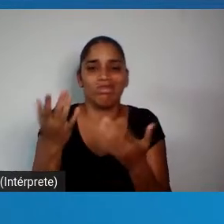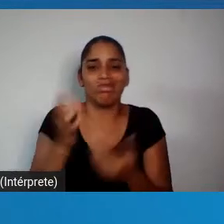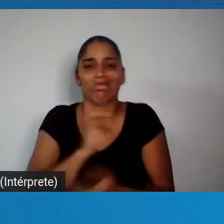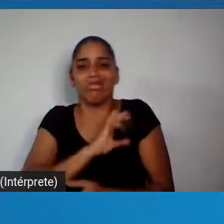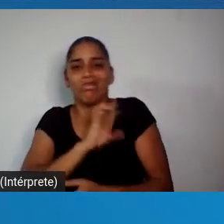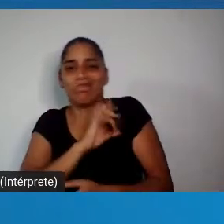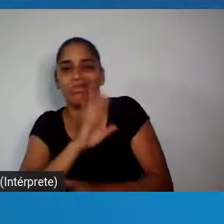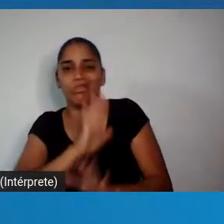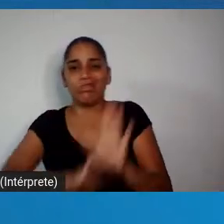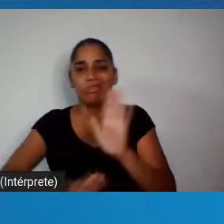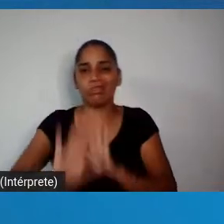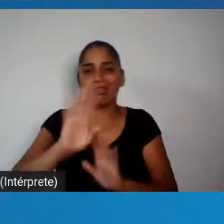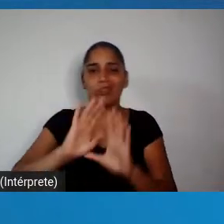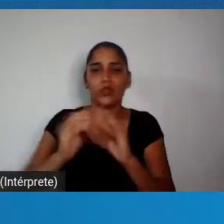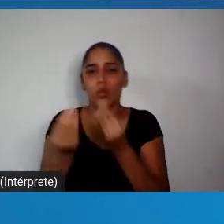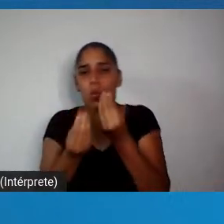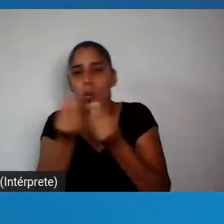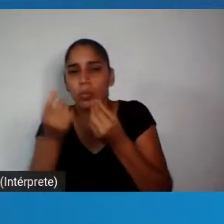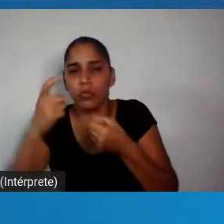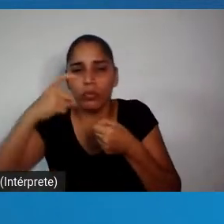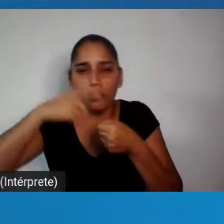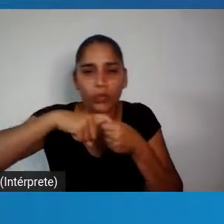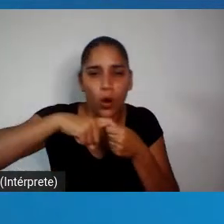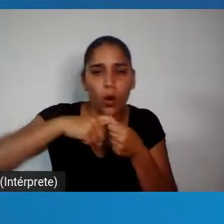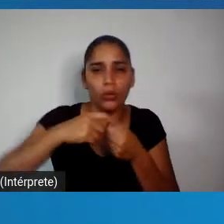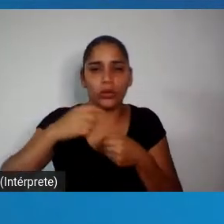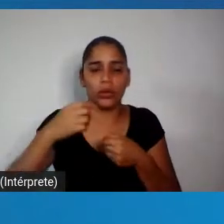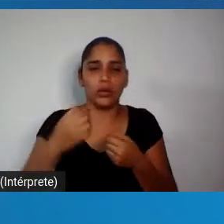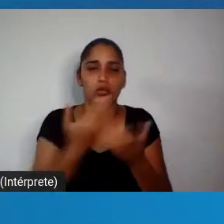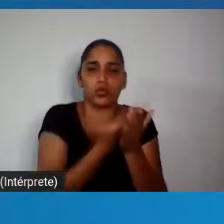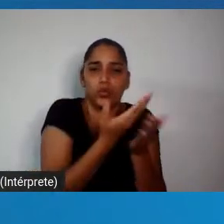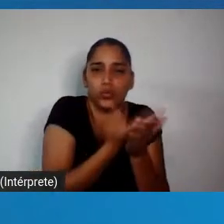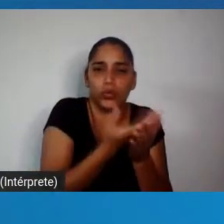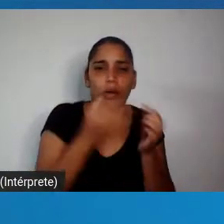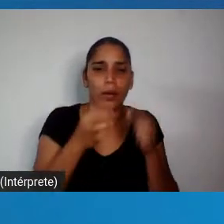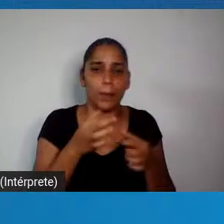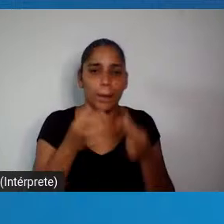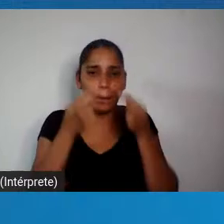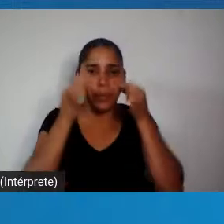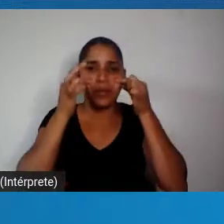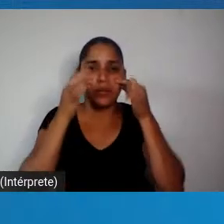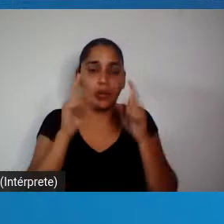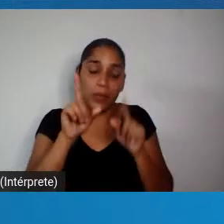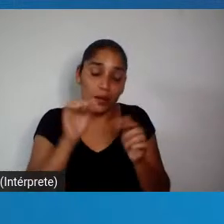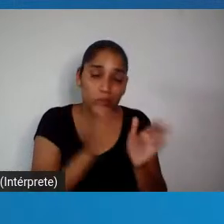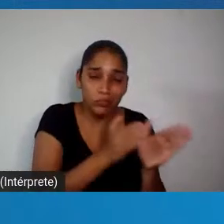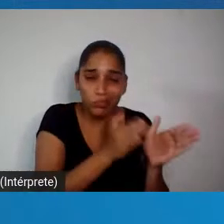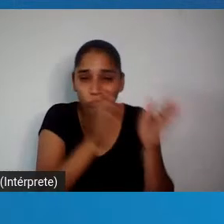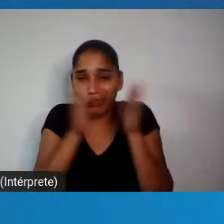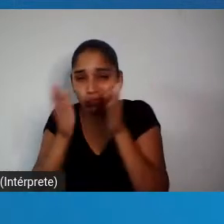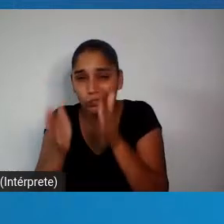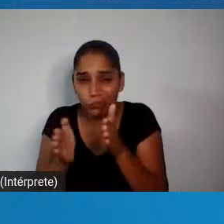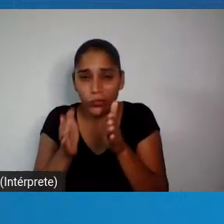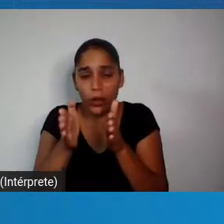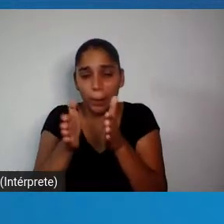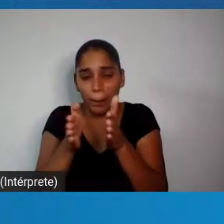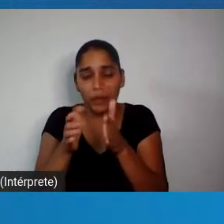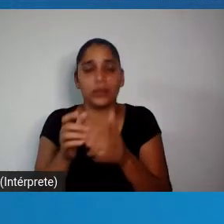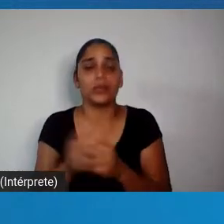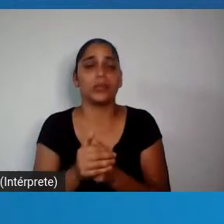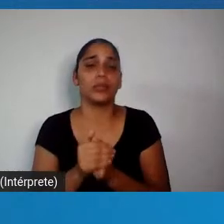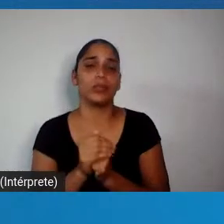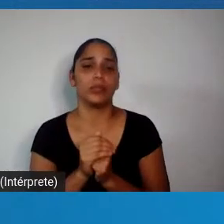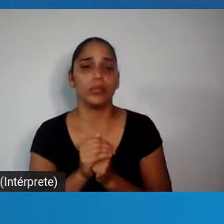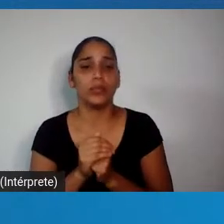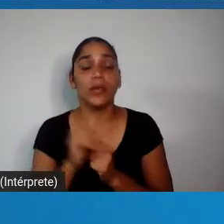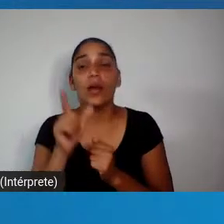medo da volta, retorno presencial, etc. mas isso é uma parte, eu acho que é uma parte, Medrón, mas também eu queria que